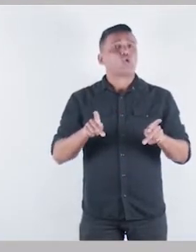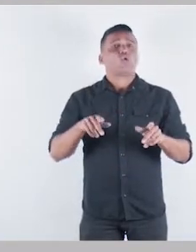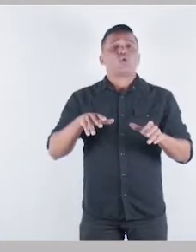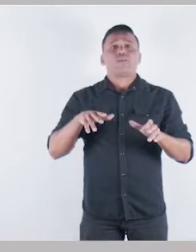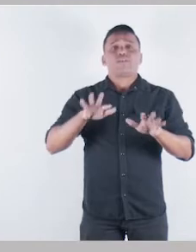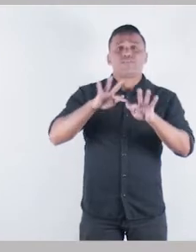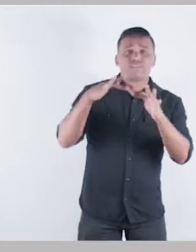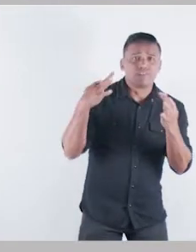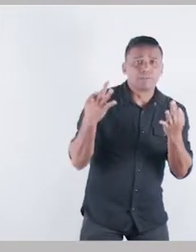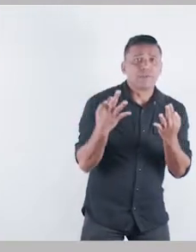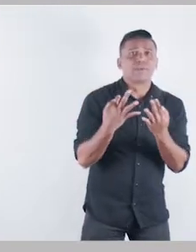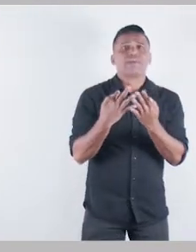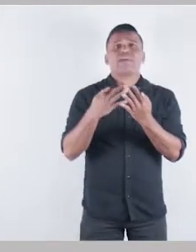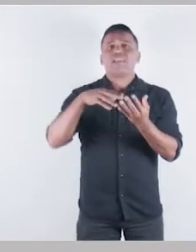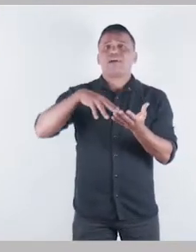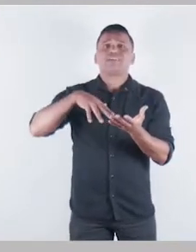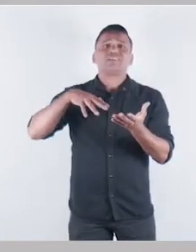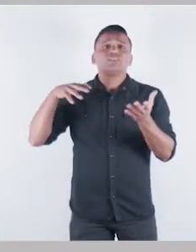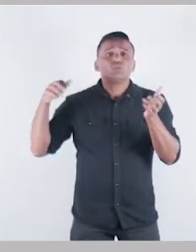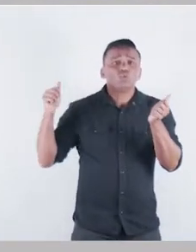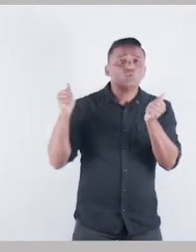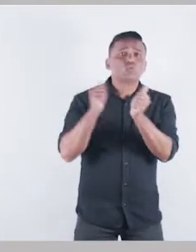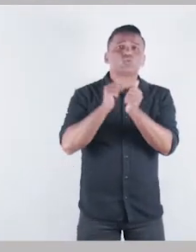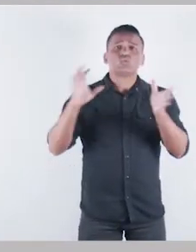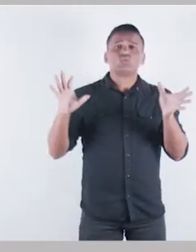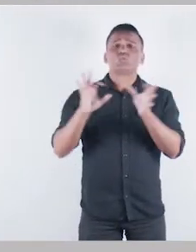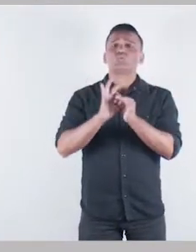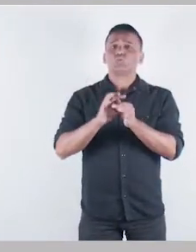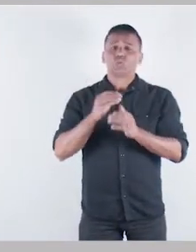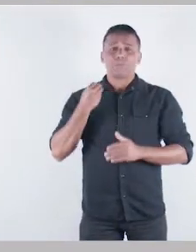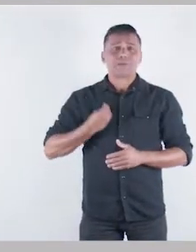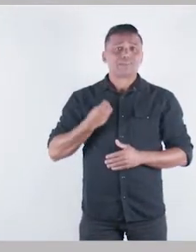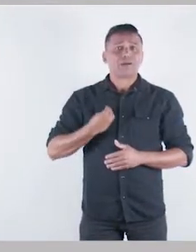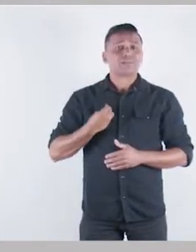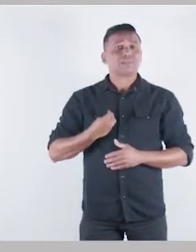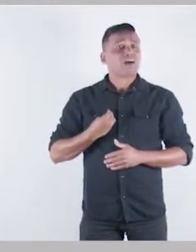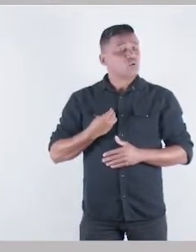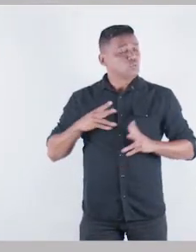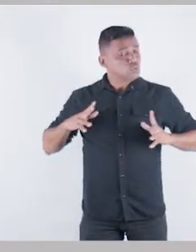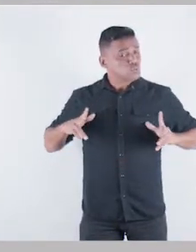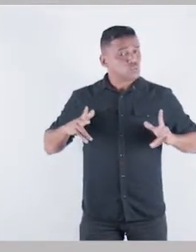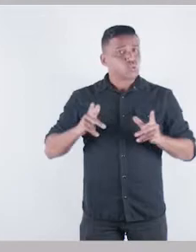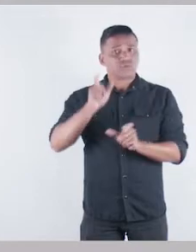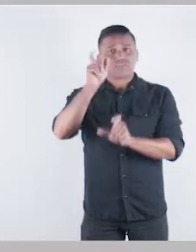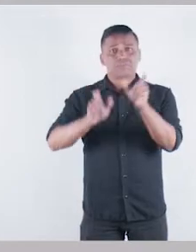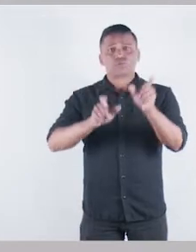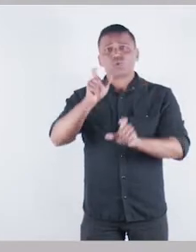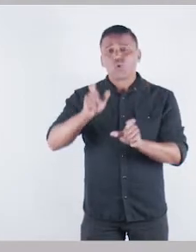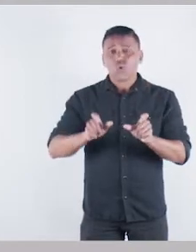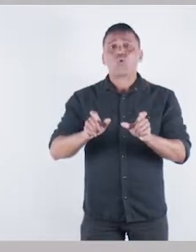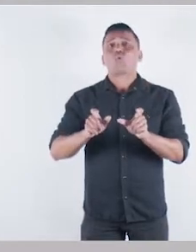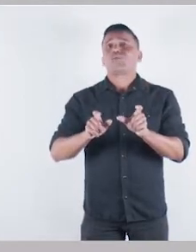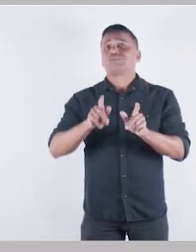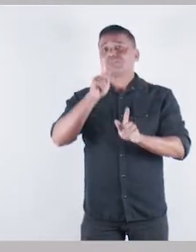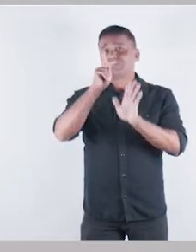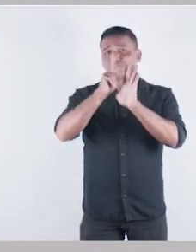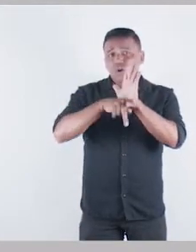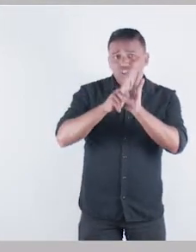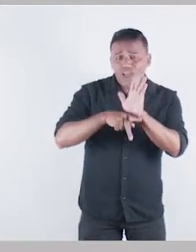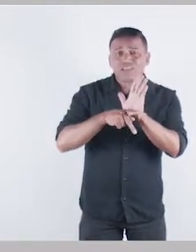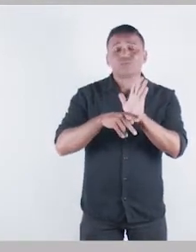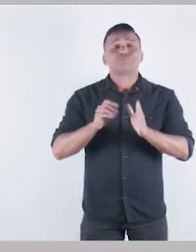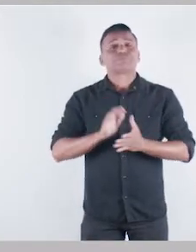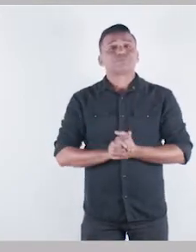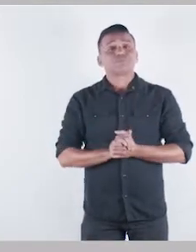projeto político-pedagógico, é fundamental a participação do corpo discente da escola na formulação desse projeto, e isso